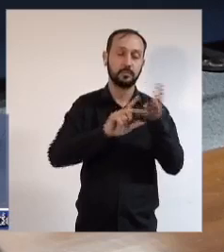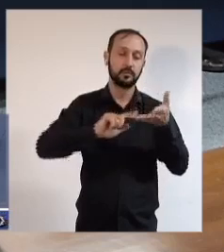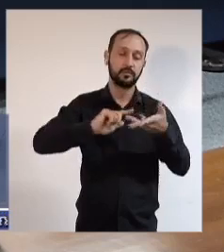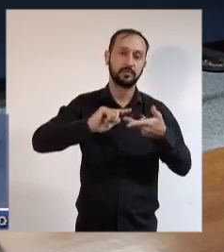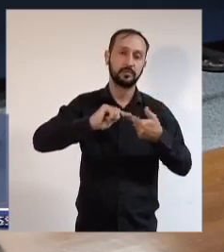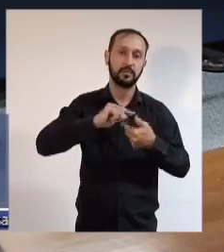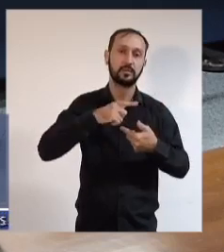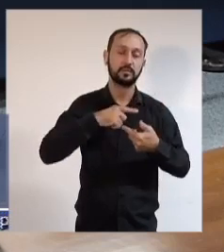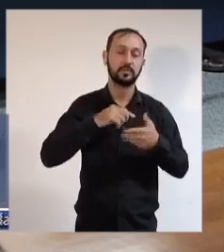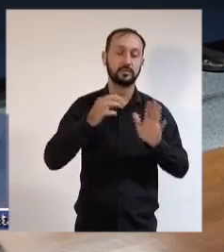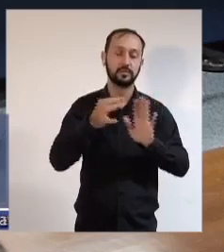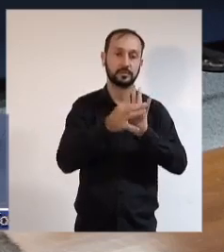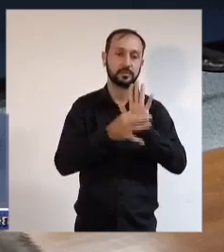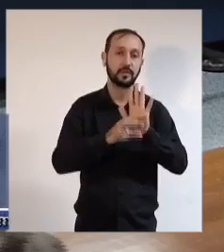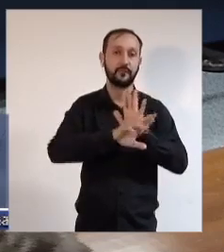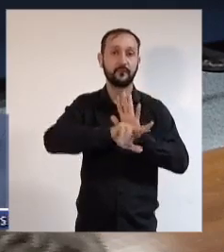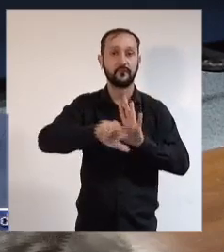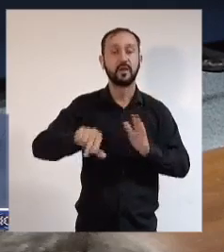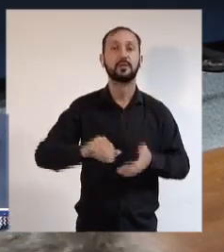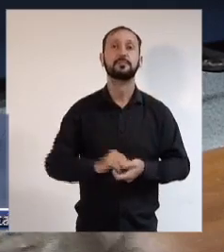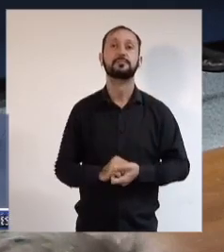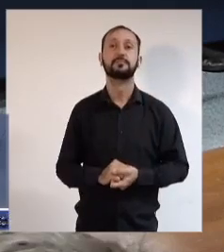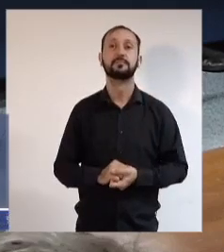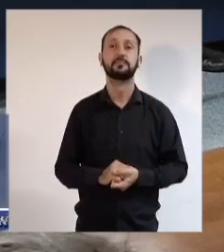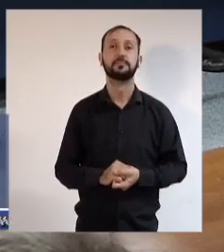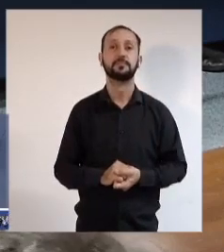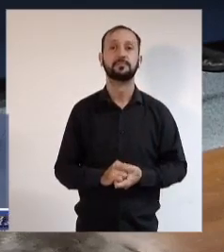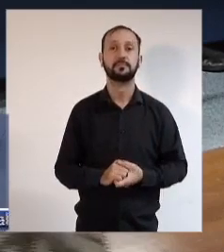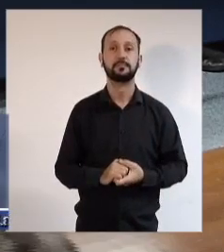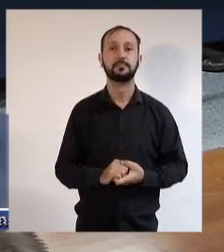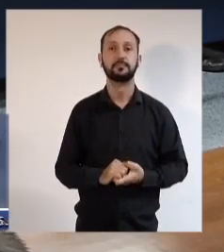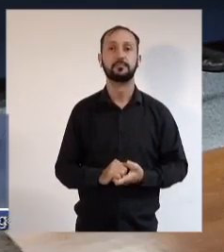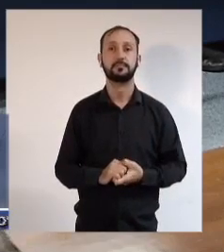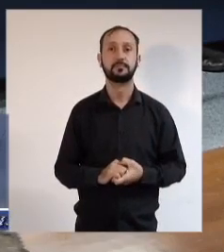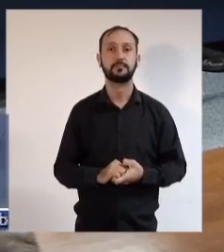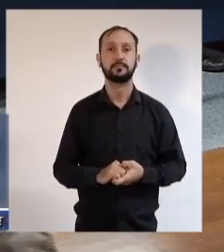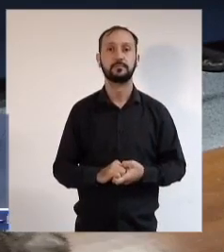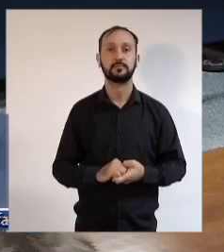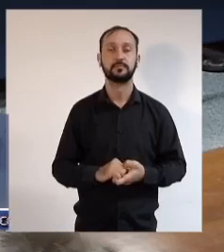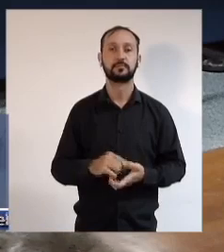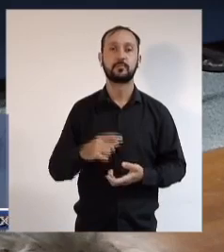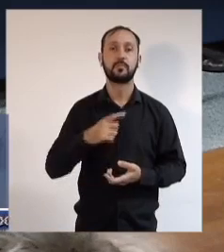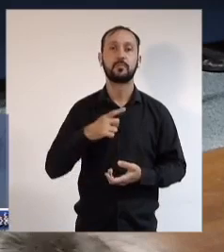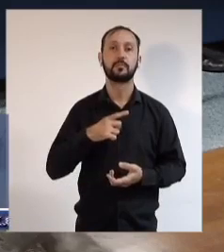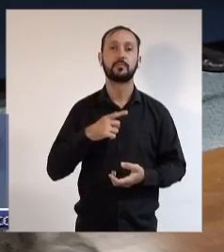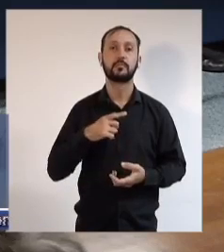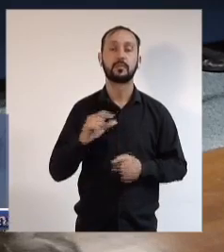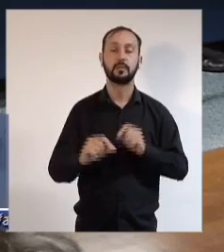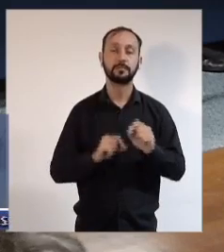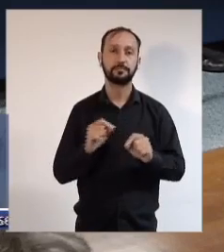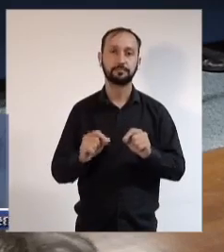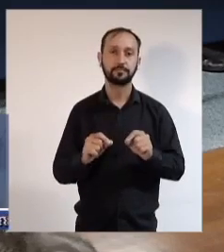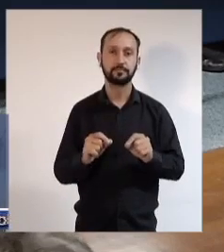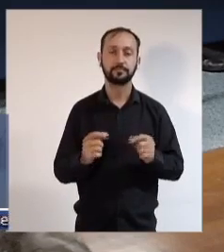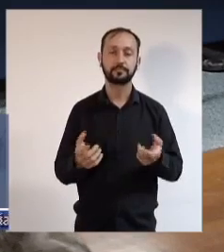e várias propostas de 10 nós temos aqui a questão de